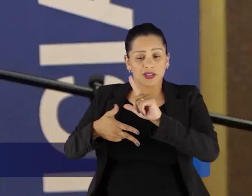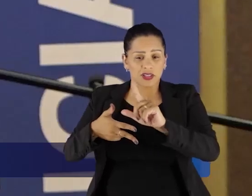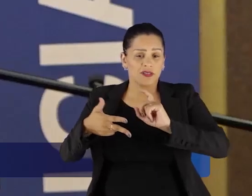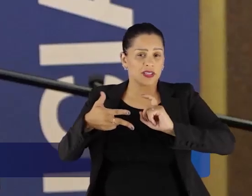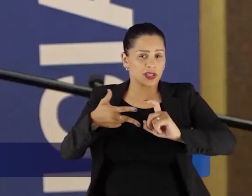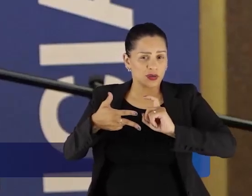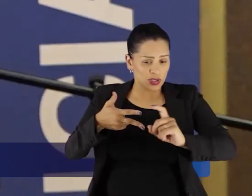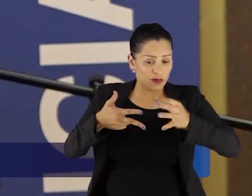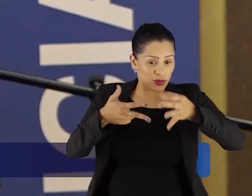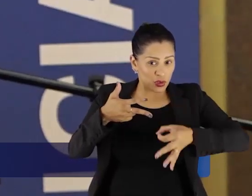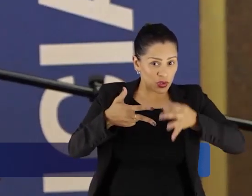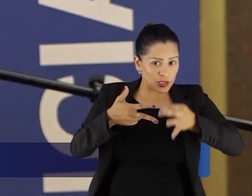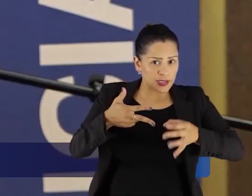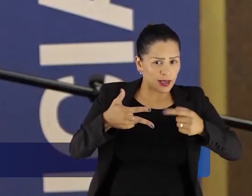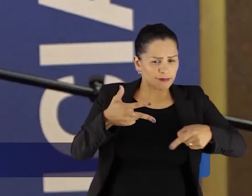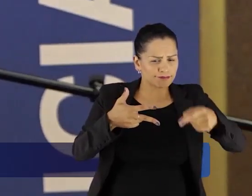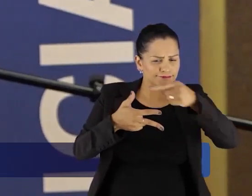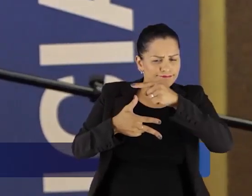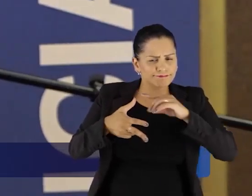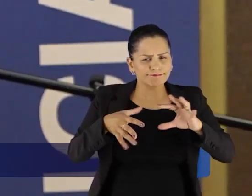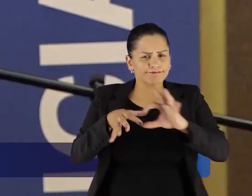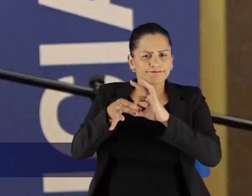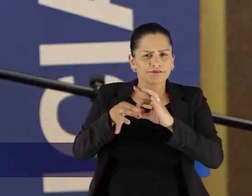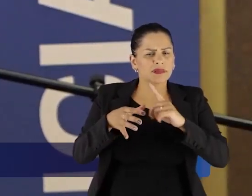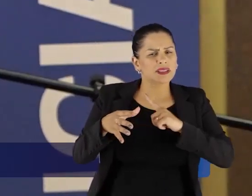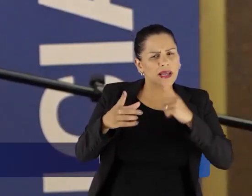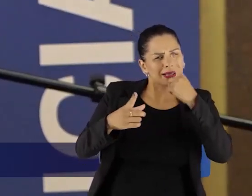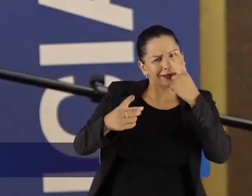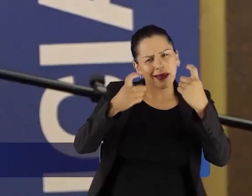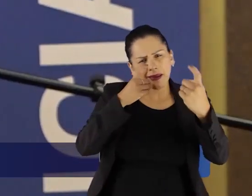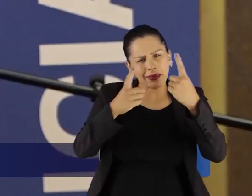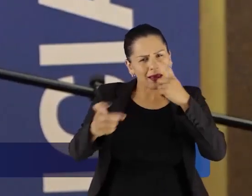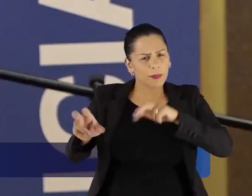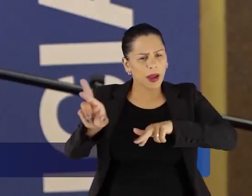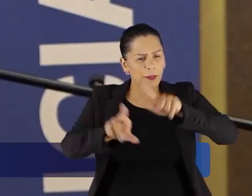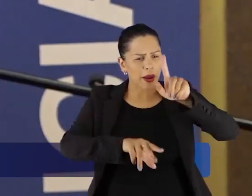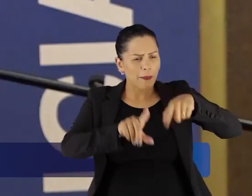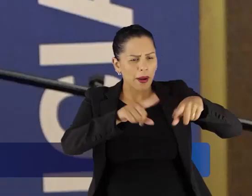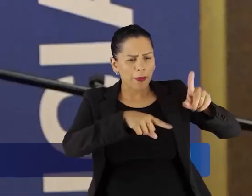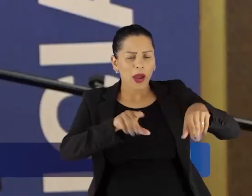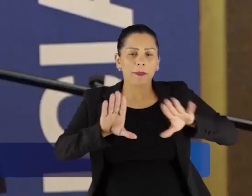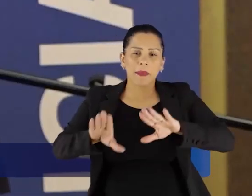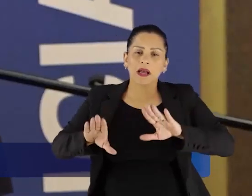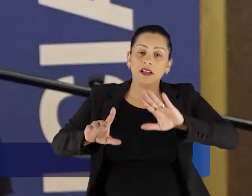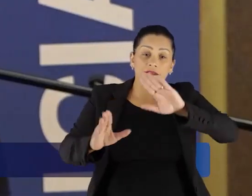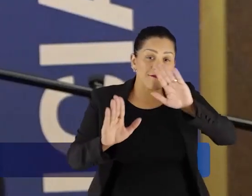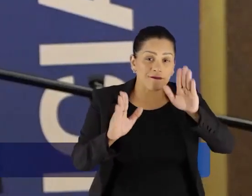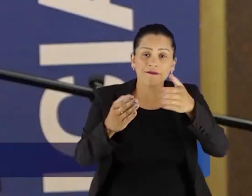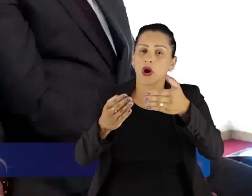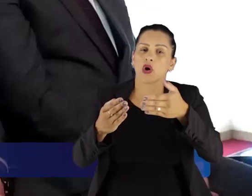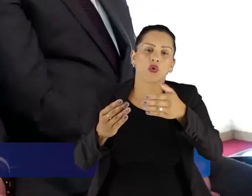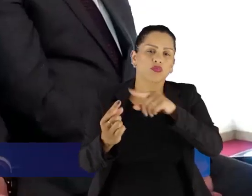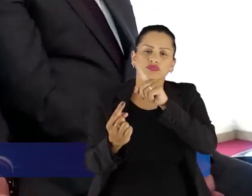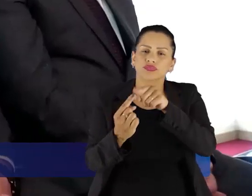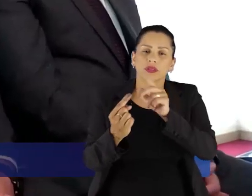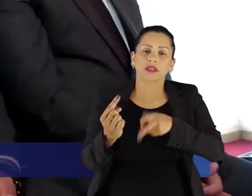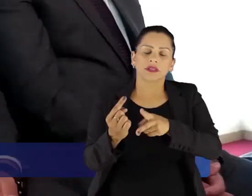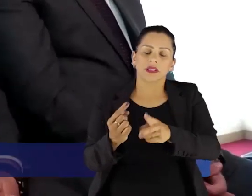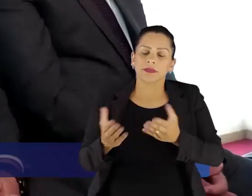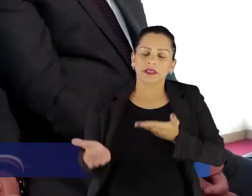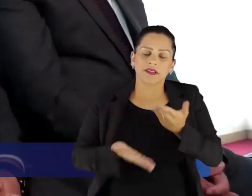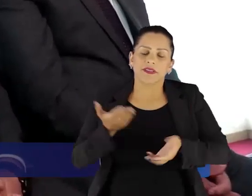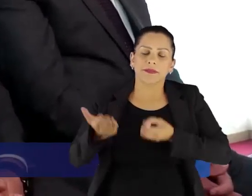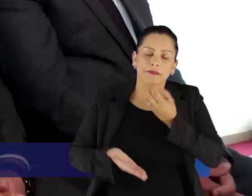e judiciário pois ainda que haja divergência de ideias o propósito de bem servir sempre poderão